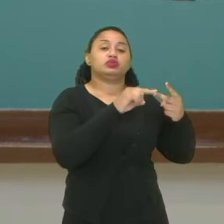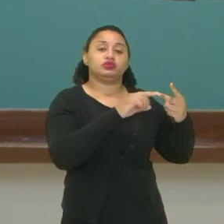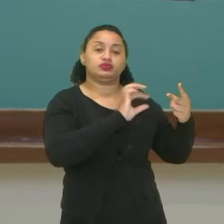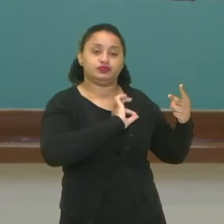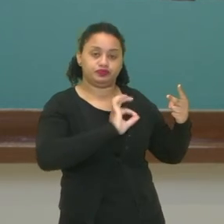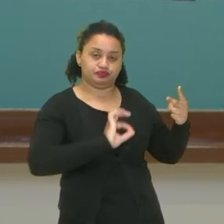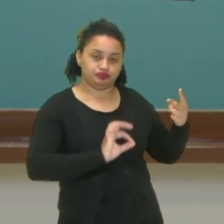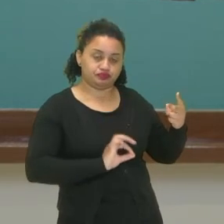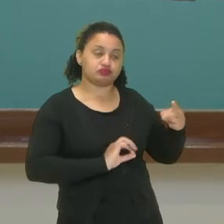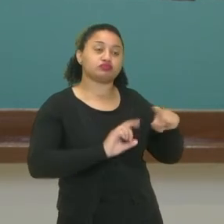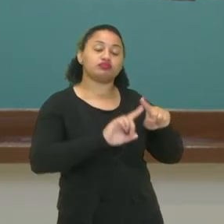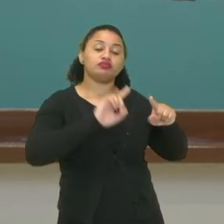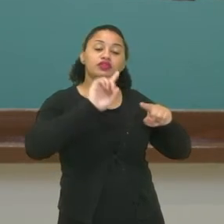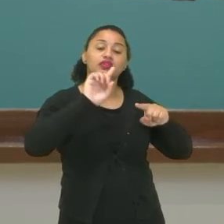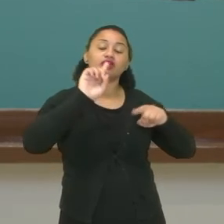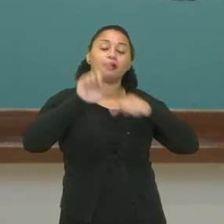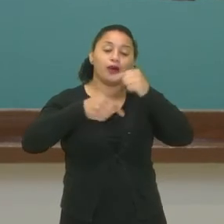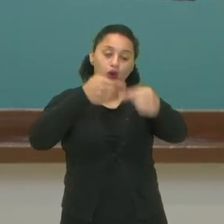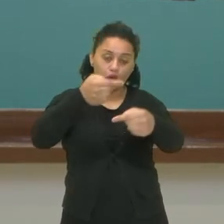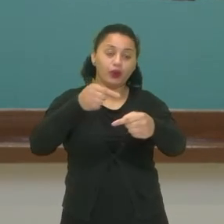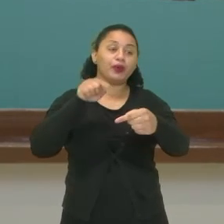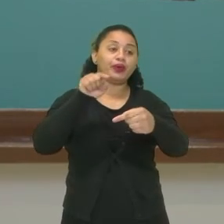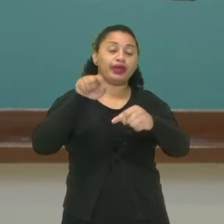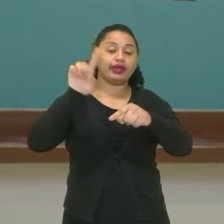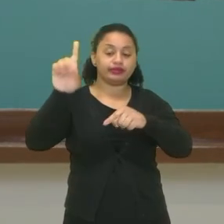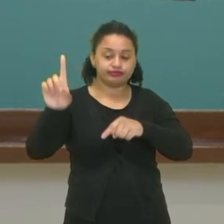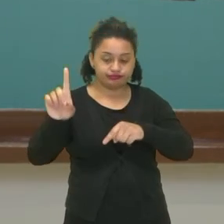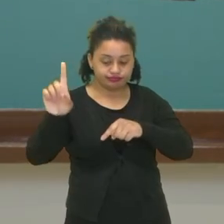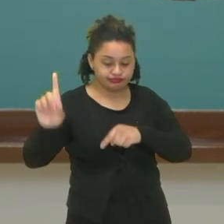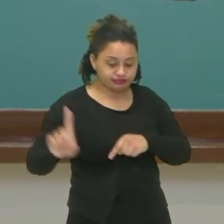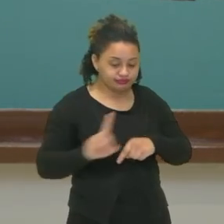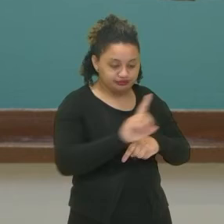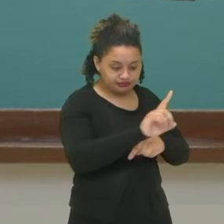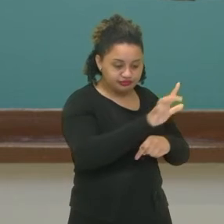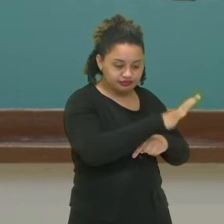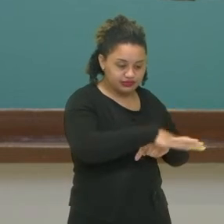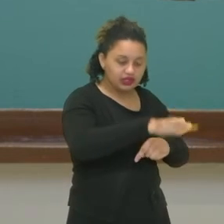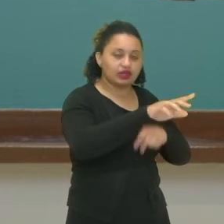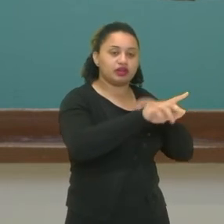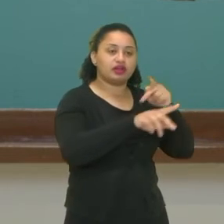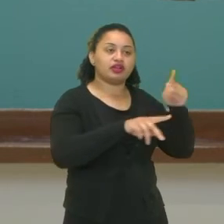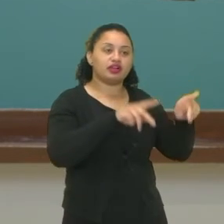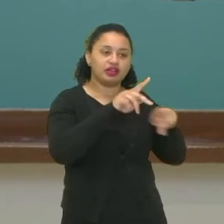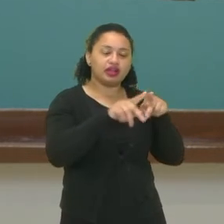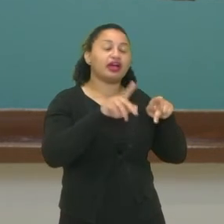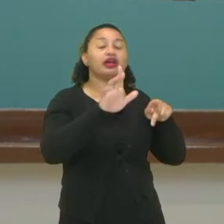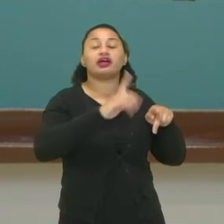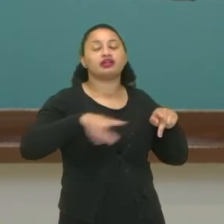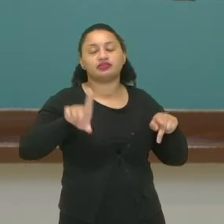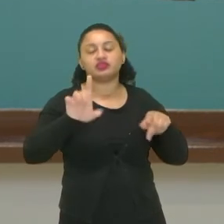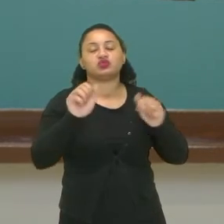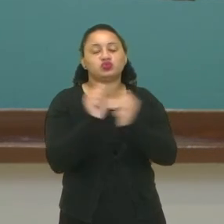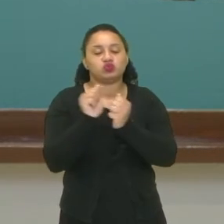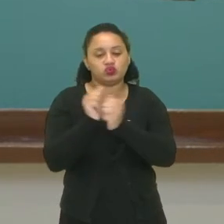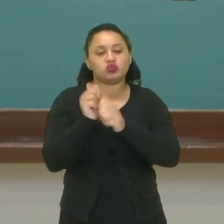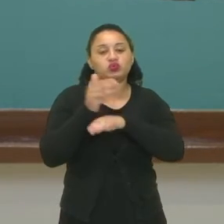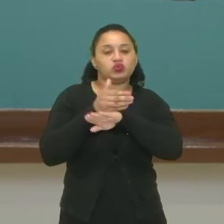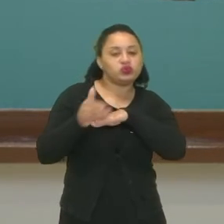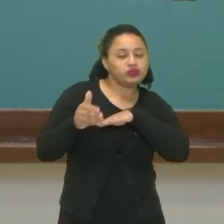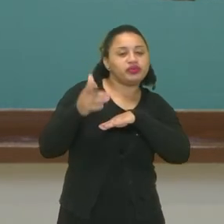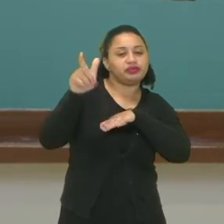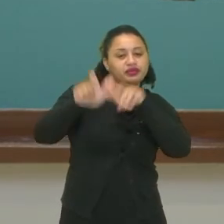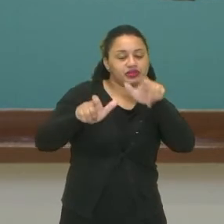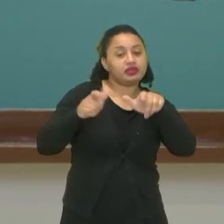Morelos. Posteriormente, né, se junta às elites locais crioulas, brancas, europeias e os chapetones e